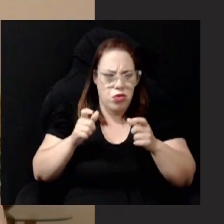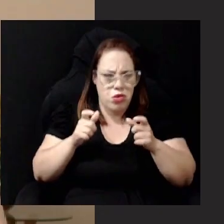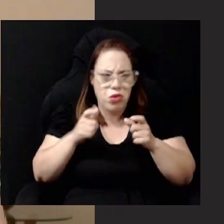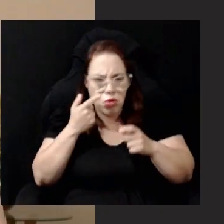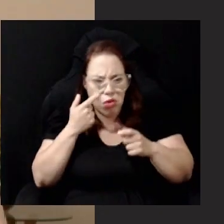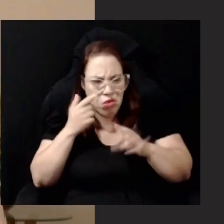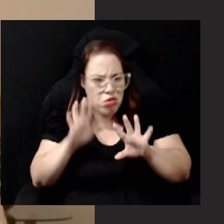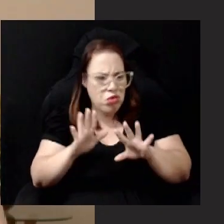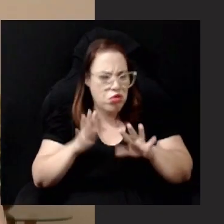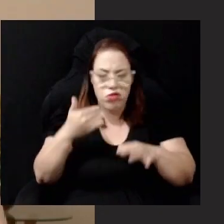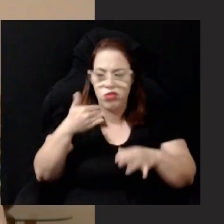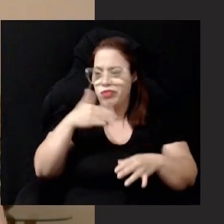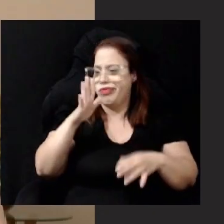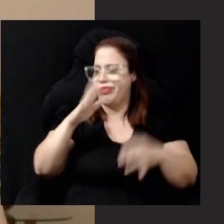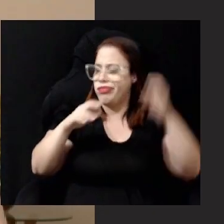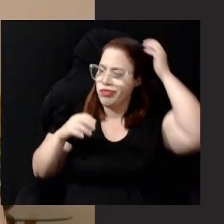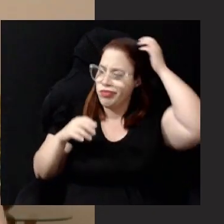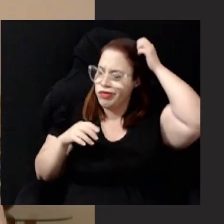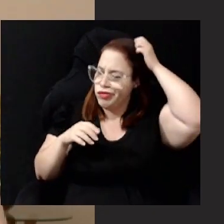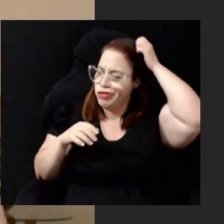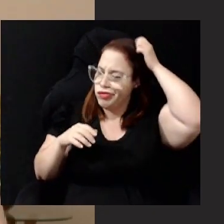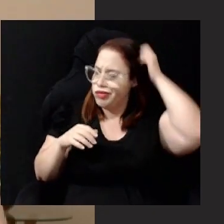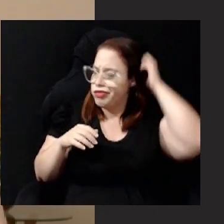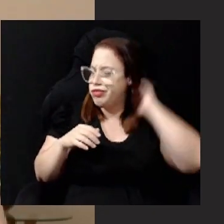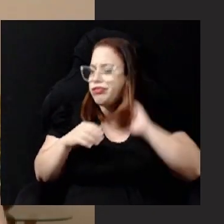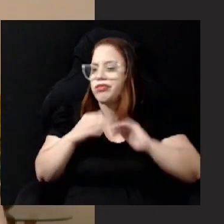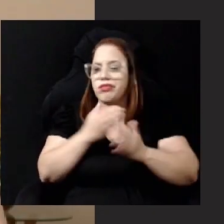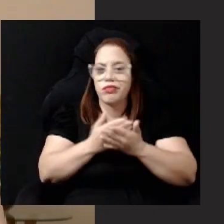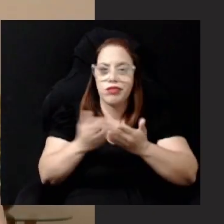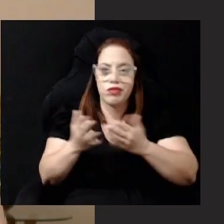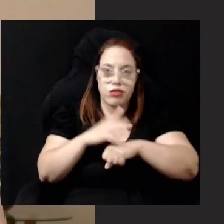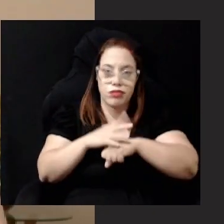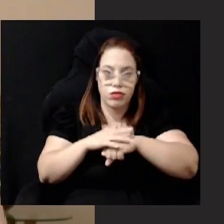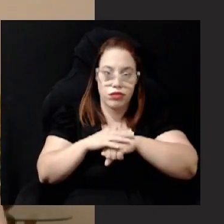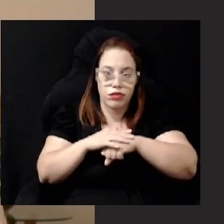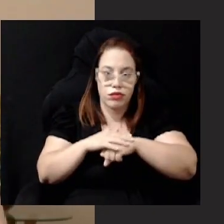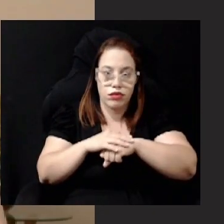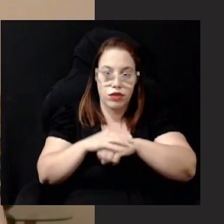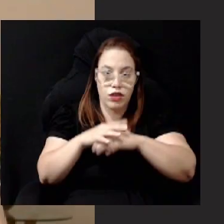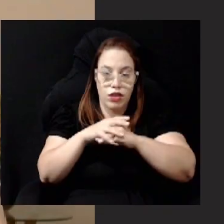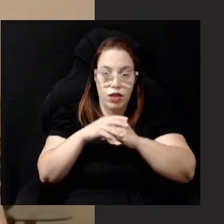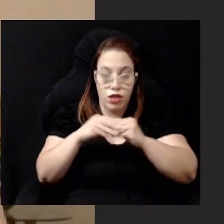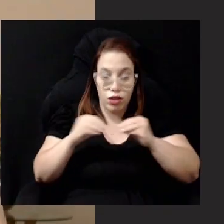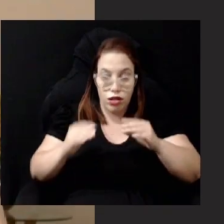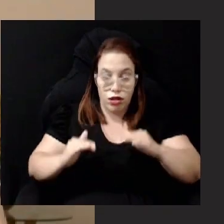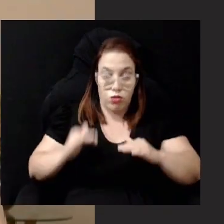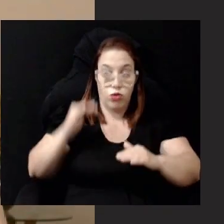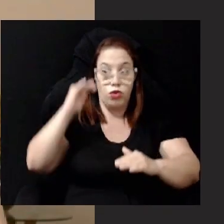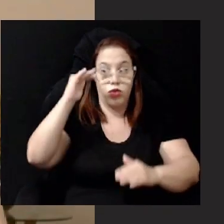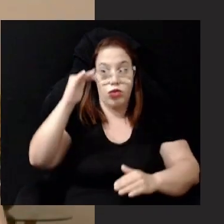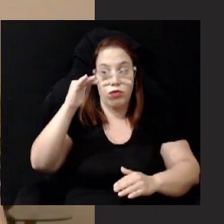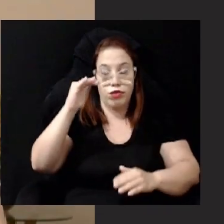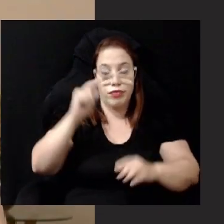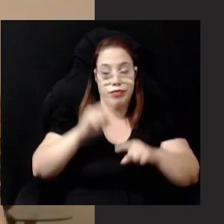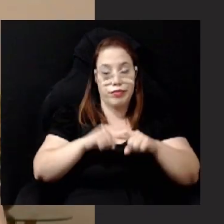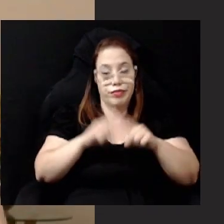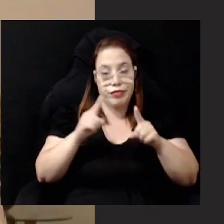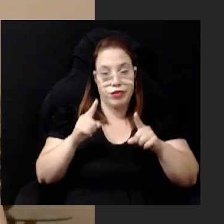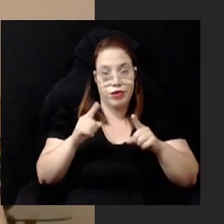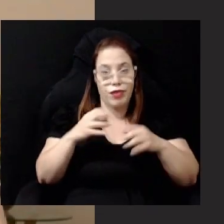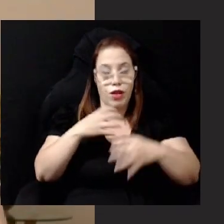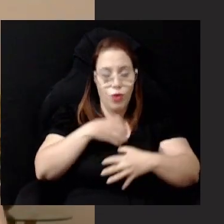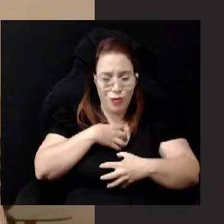e acabam passando batido no início da doença, que é onde a chance de cura é muito alta. Mas quando